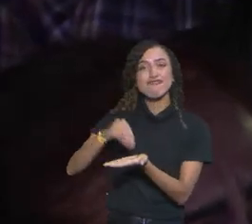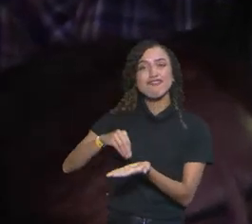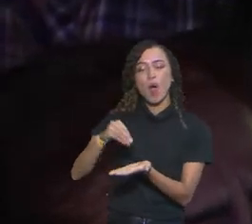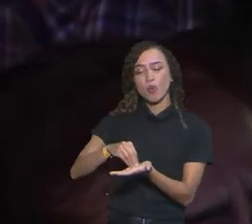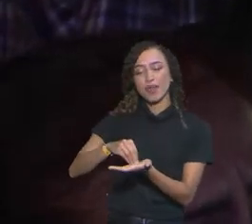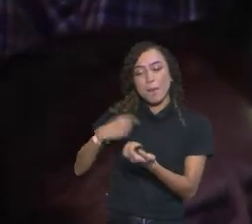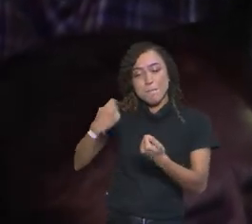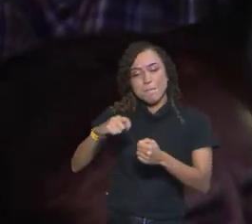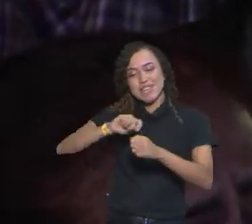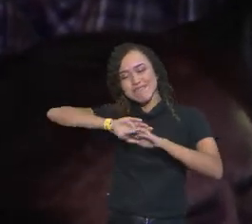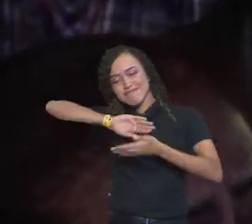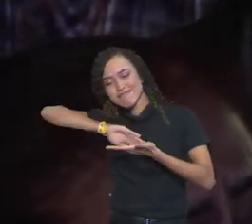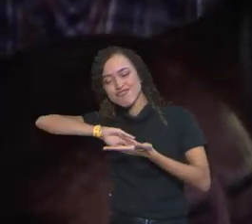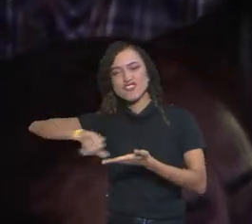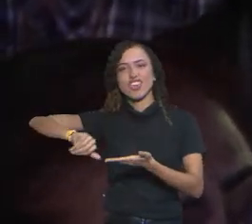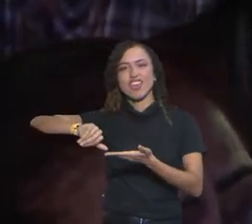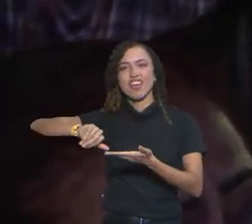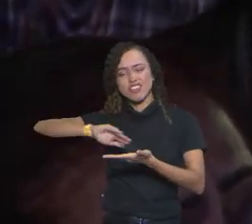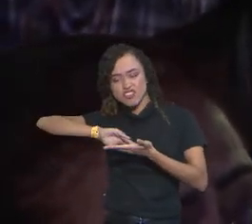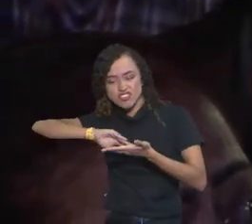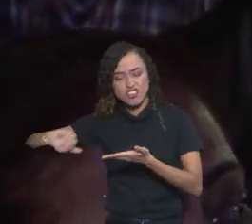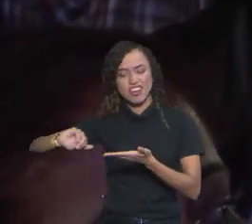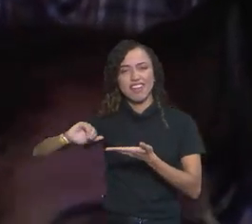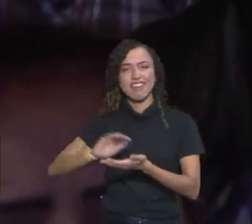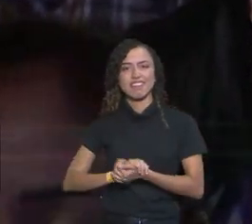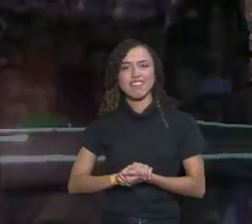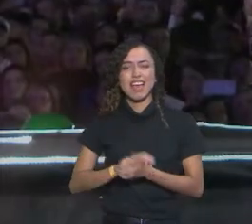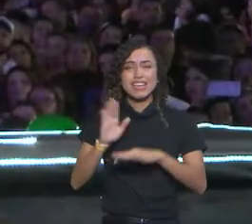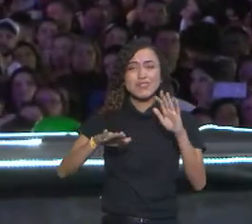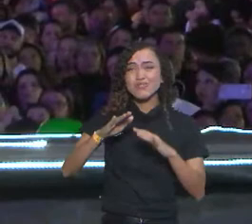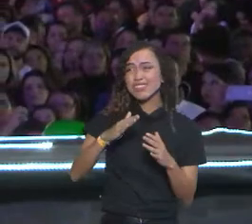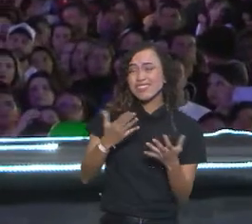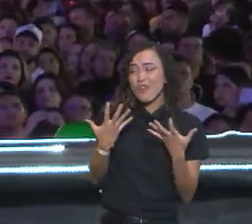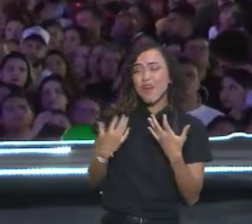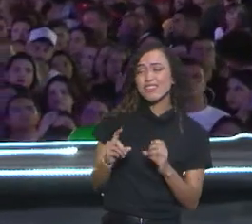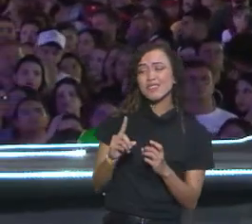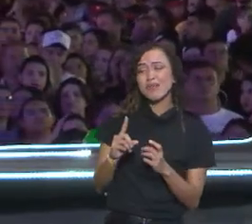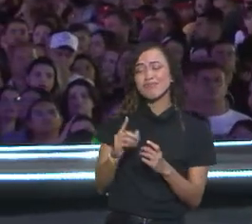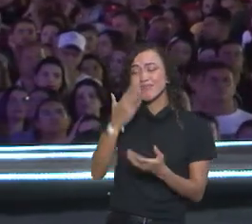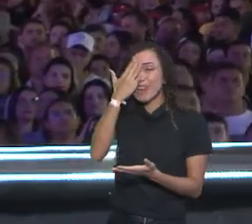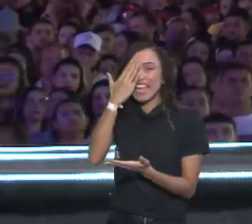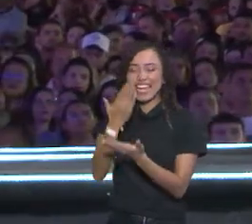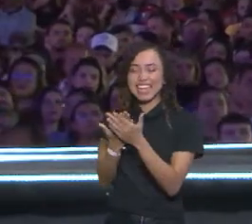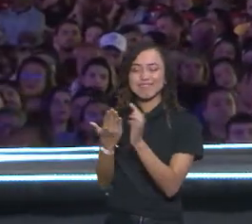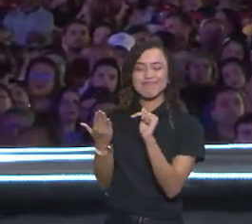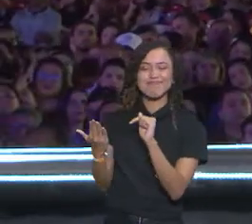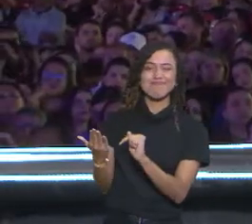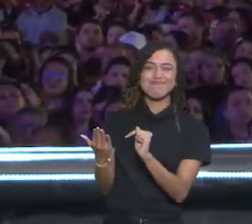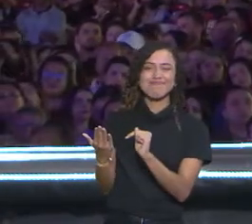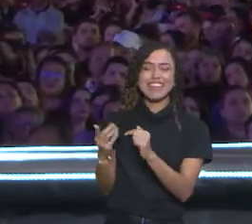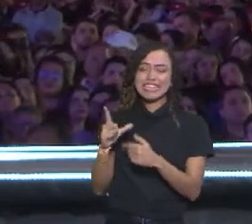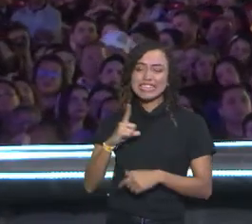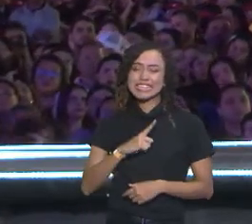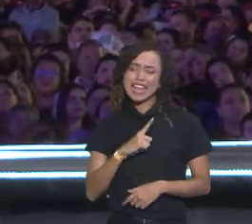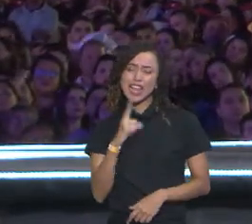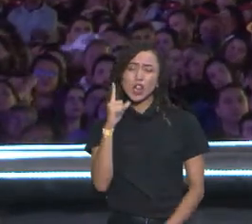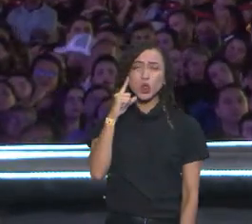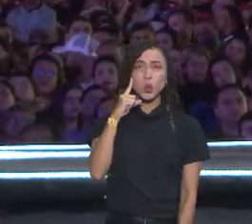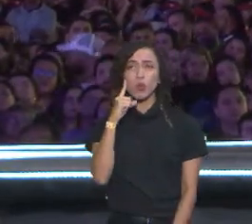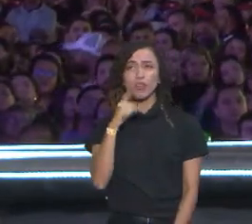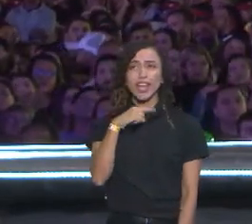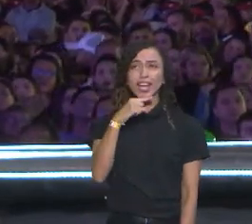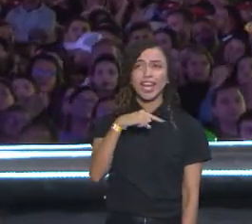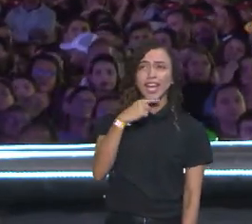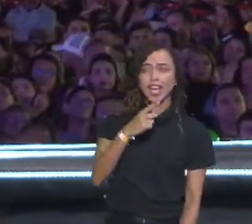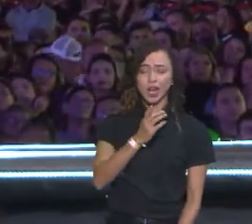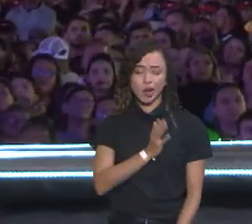muitas vezes nós não recebemos não tomamos posse porque não cremos há uma dúvida do nosso coração a uma dúvida